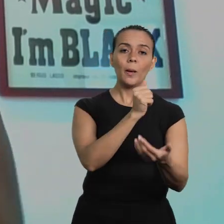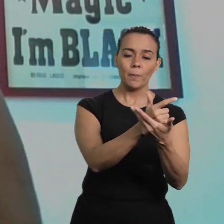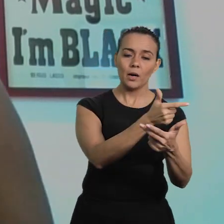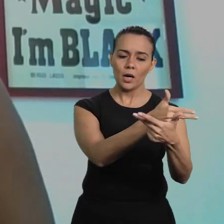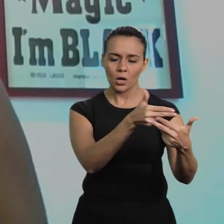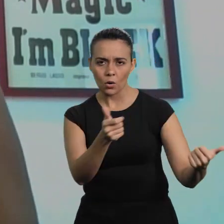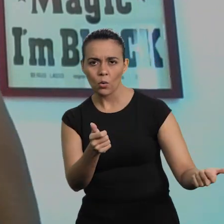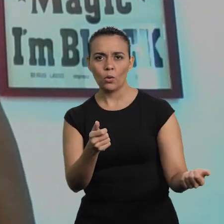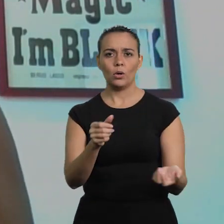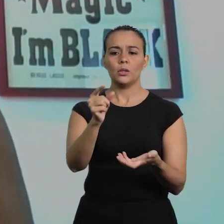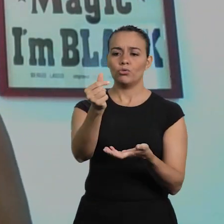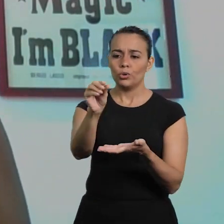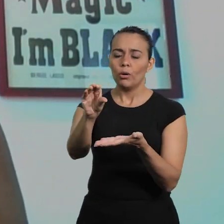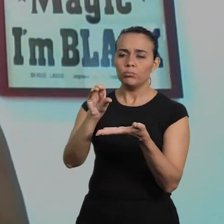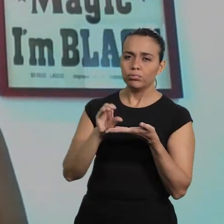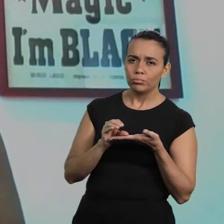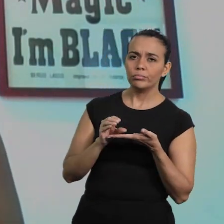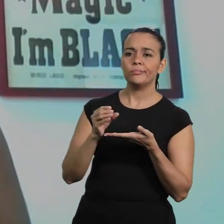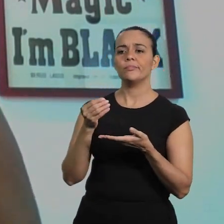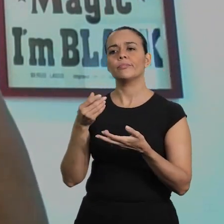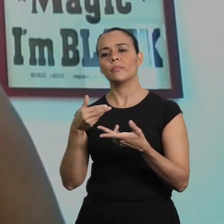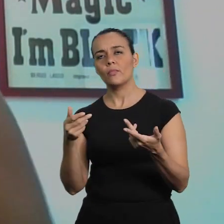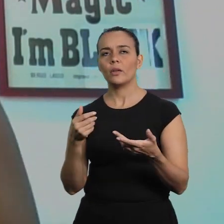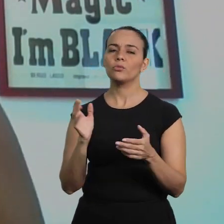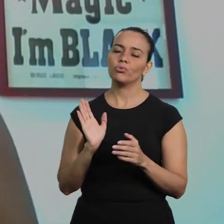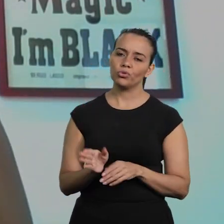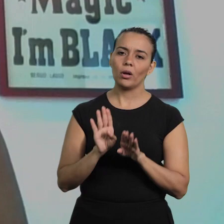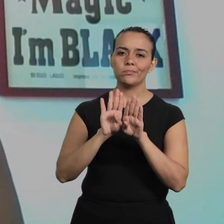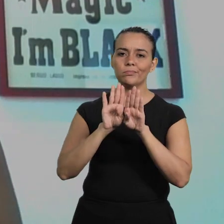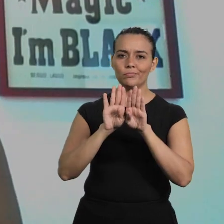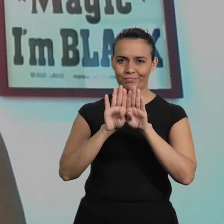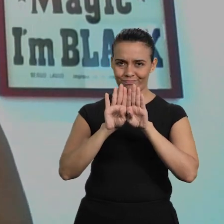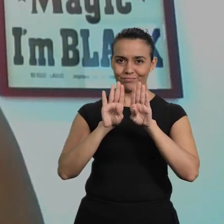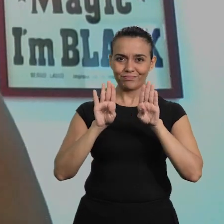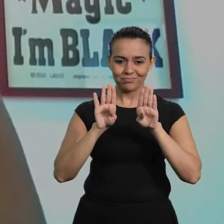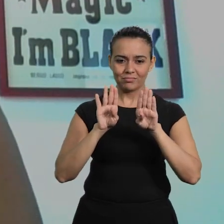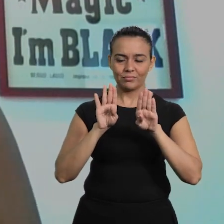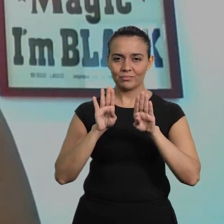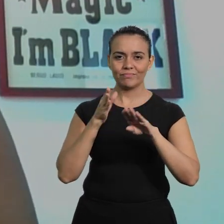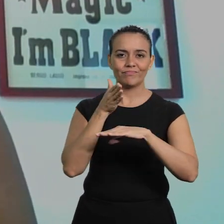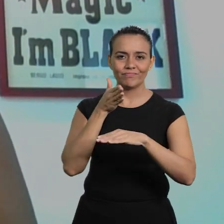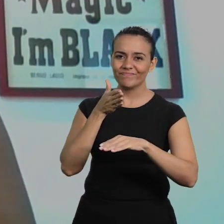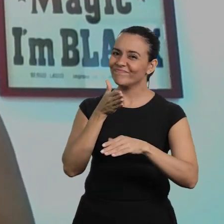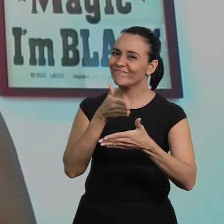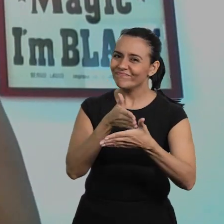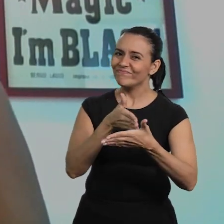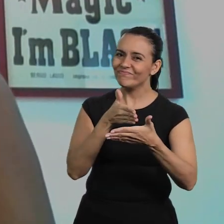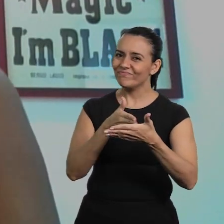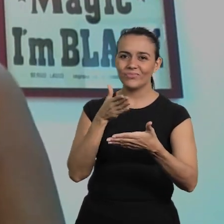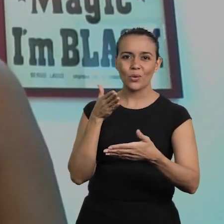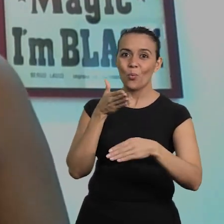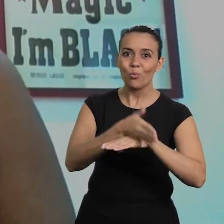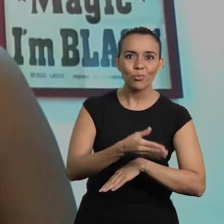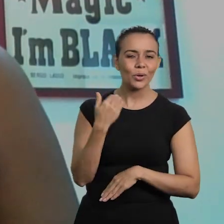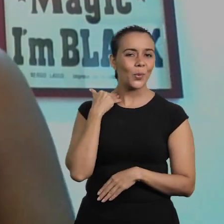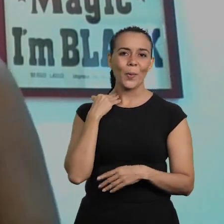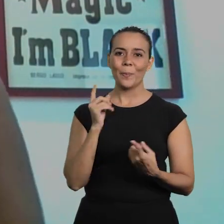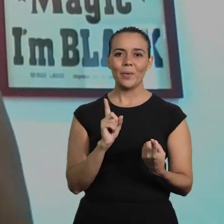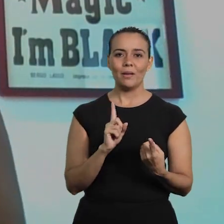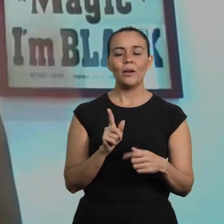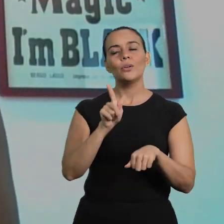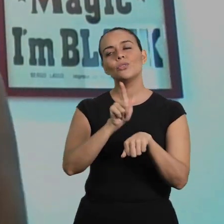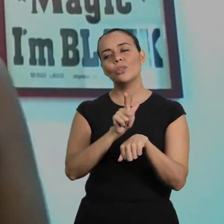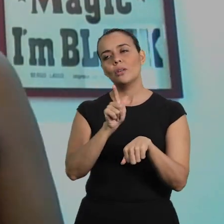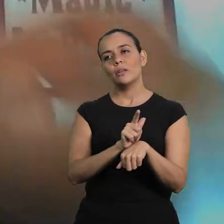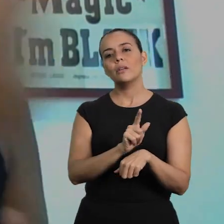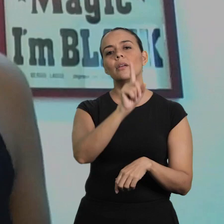fazer operação, desde ser barrada pela porta, de ficar dando explicações para gerente, de ter que esperar o gerente descer para eu